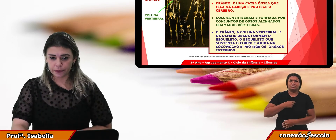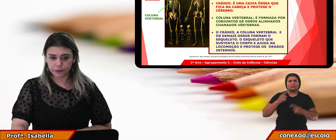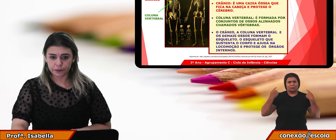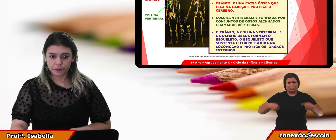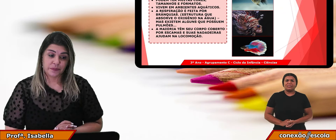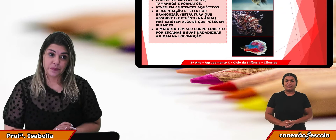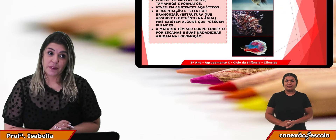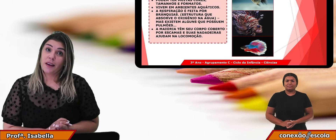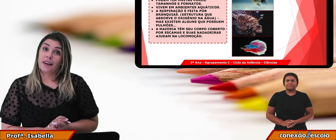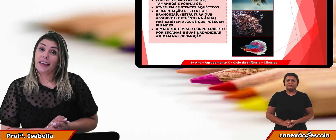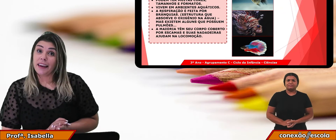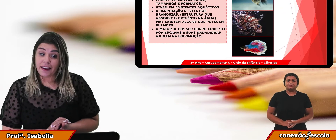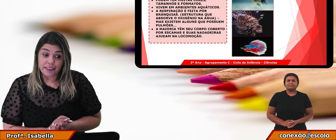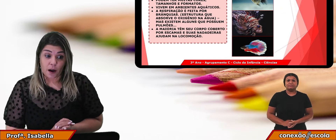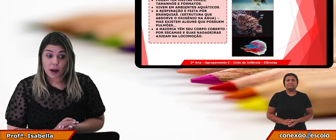prejudicar.